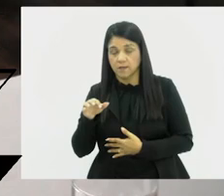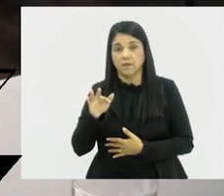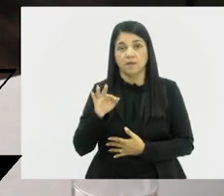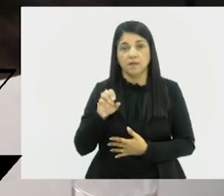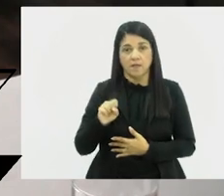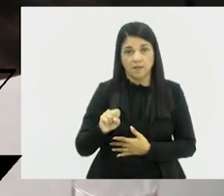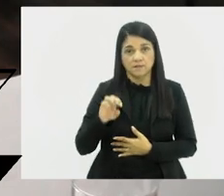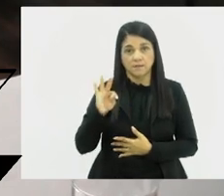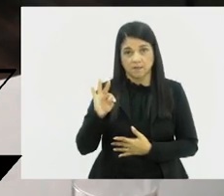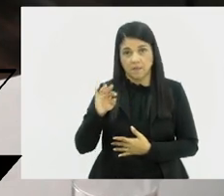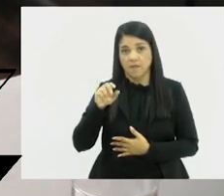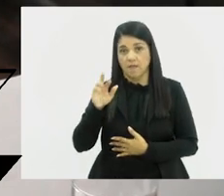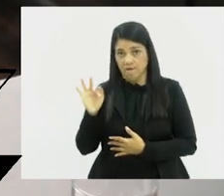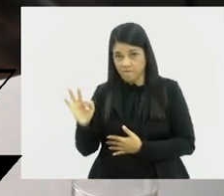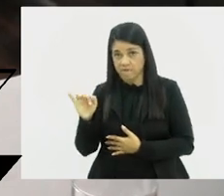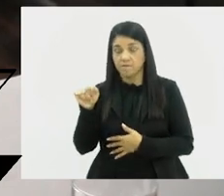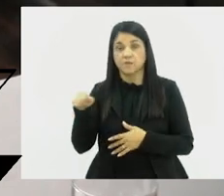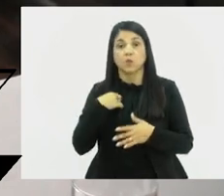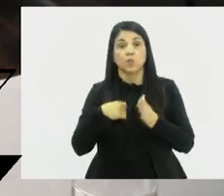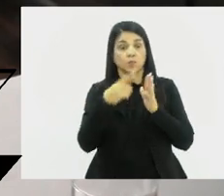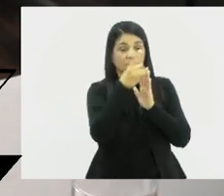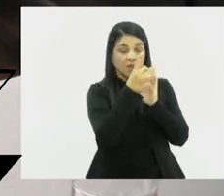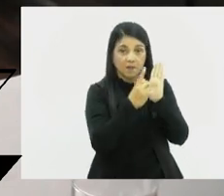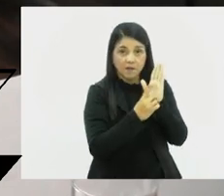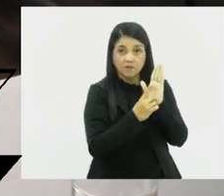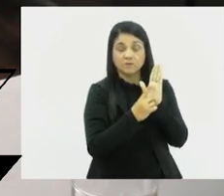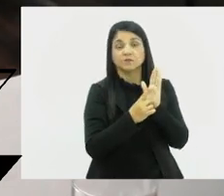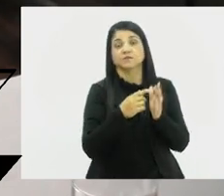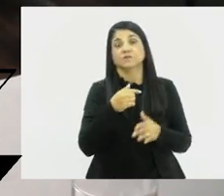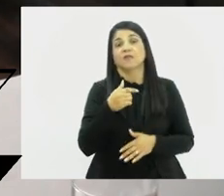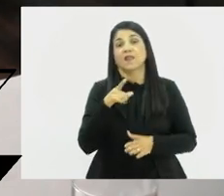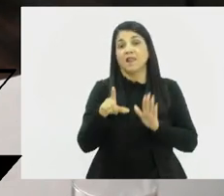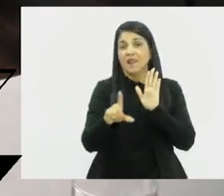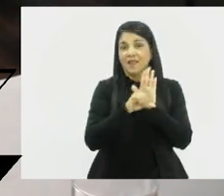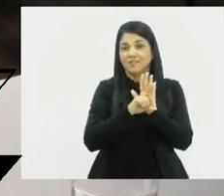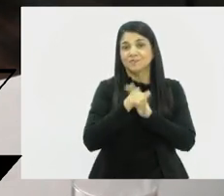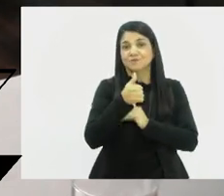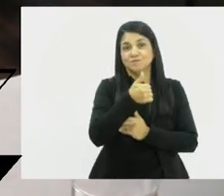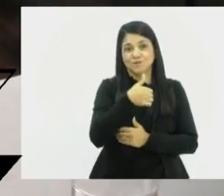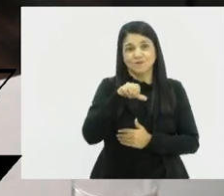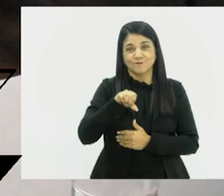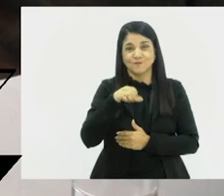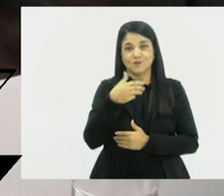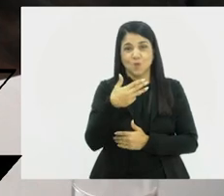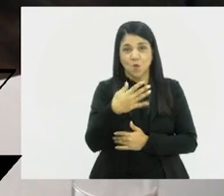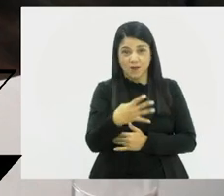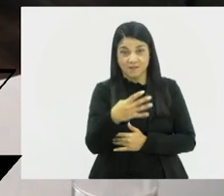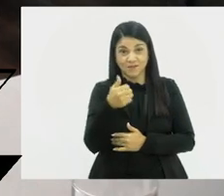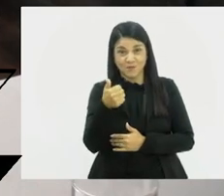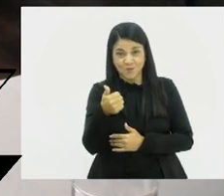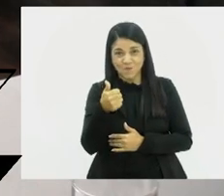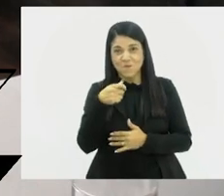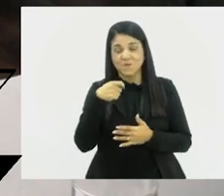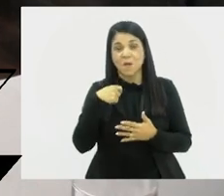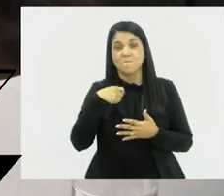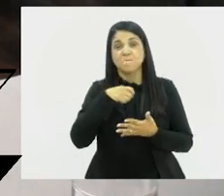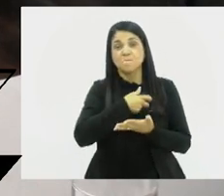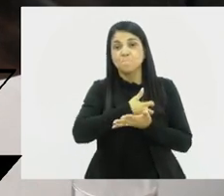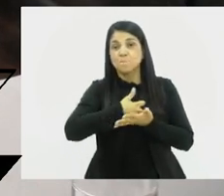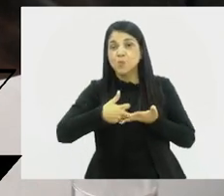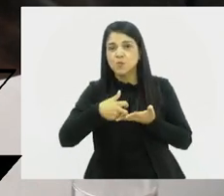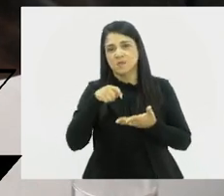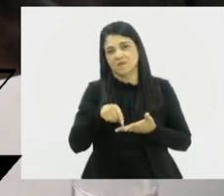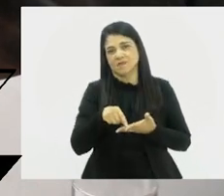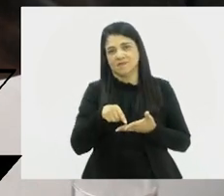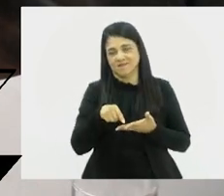ainda utilizamos o Decreto-Lei de 1941, para punir essas condutas, que é a Lei de Contravenções